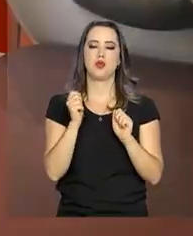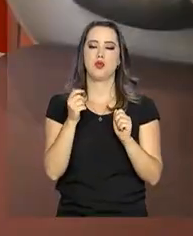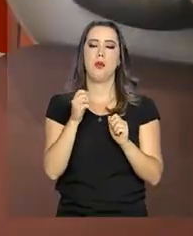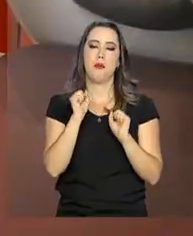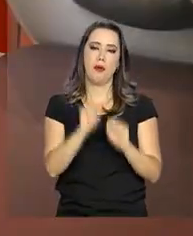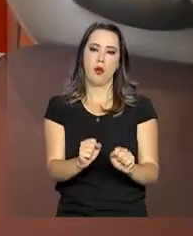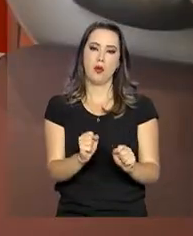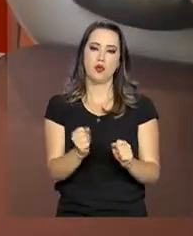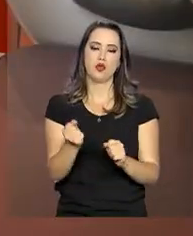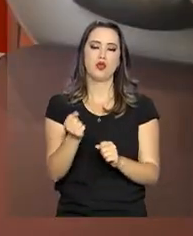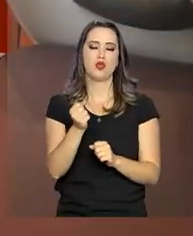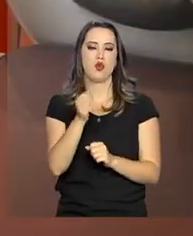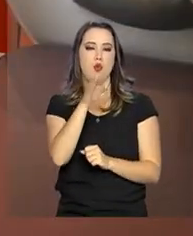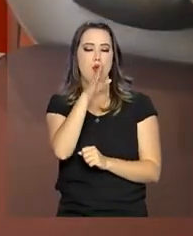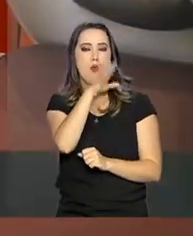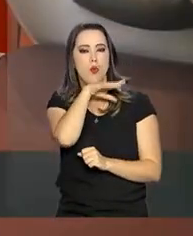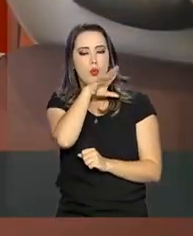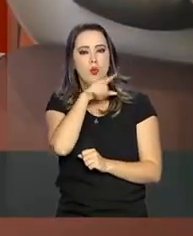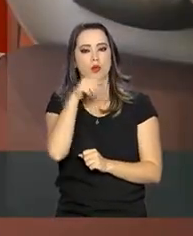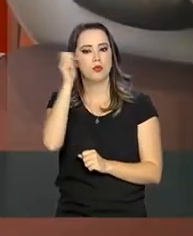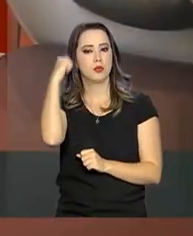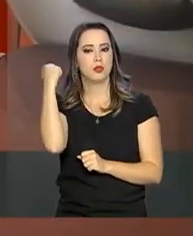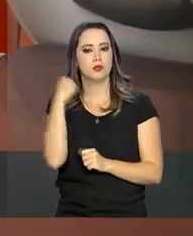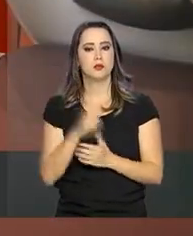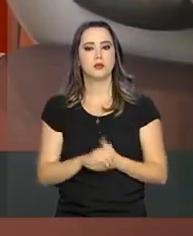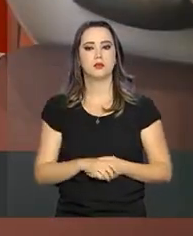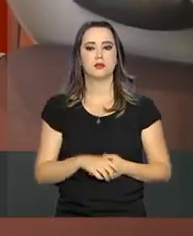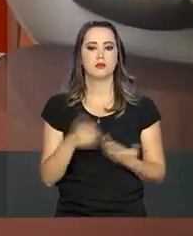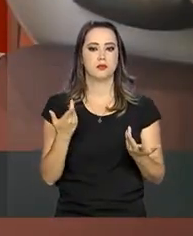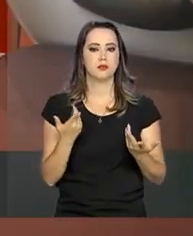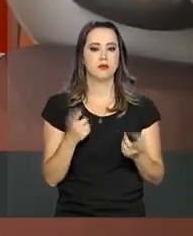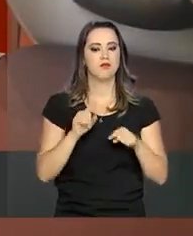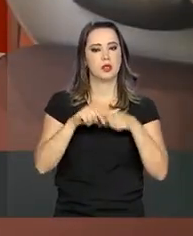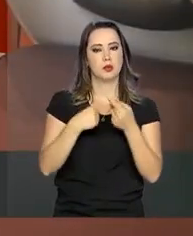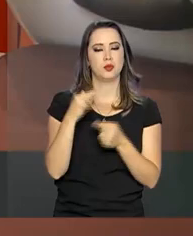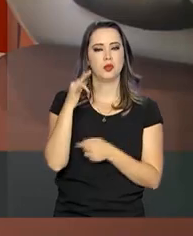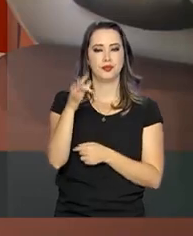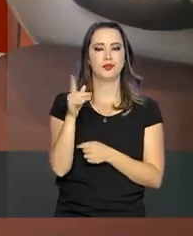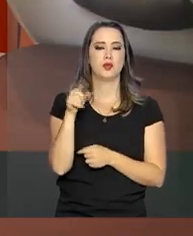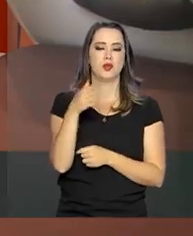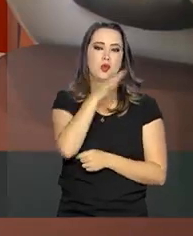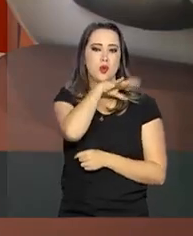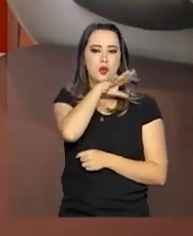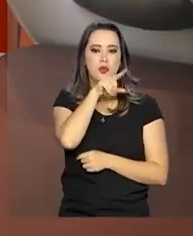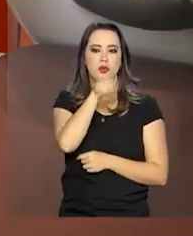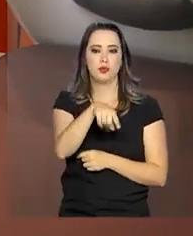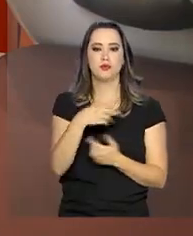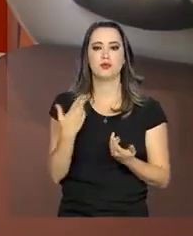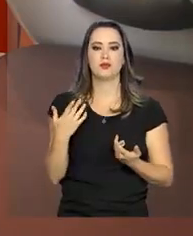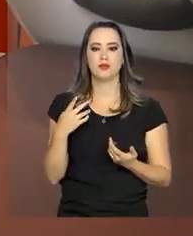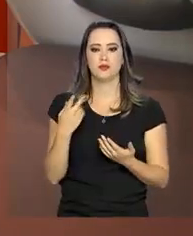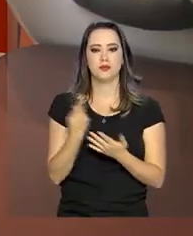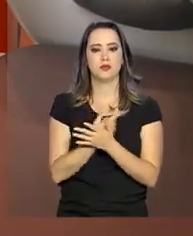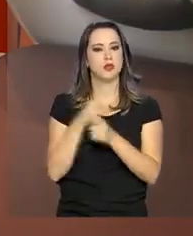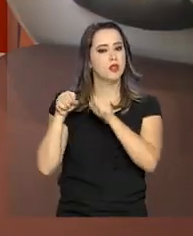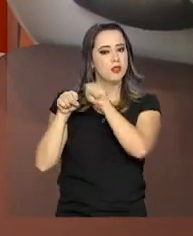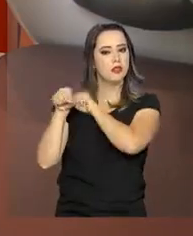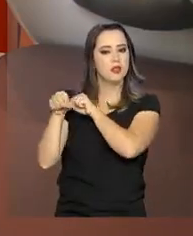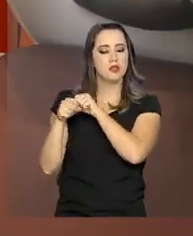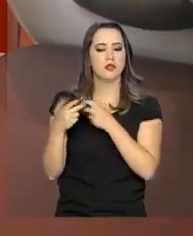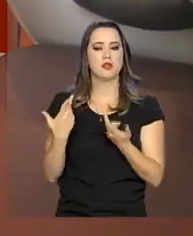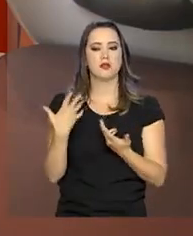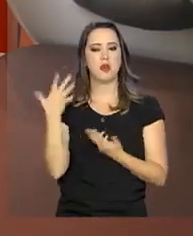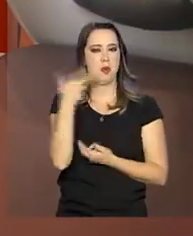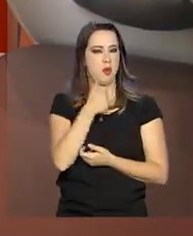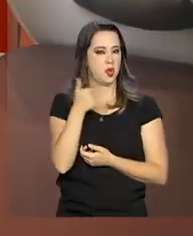É um efeito Cinderela, porque com o passar do tempo, o cabelo apodrece, né? Os efeitos do formol são esses, ele apodrece, não fica